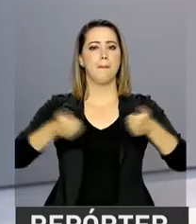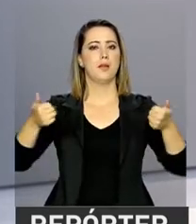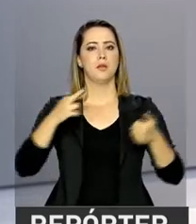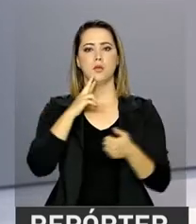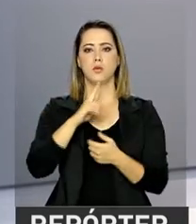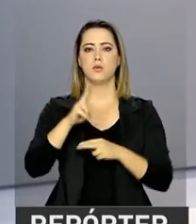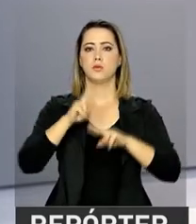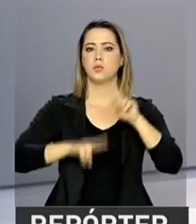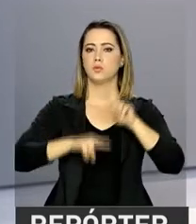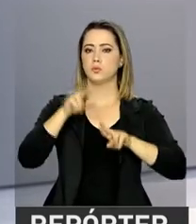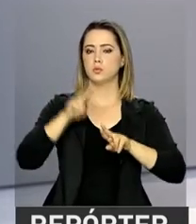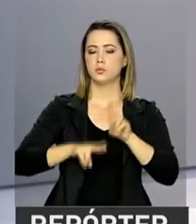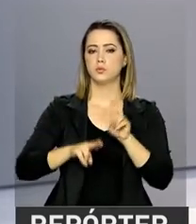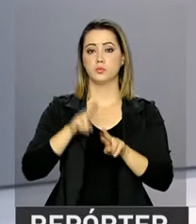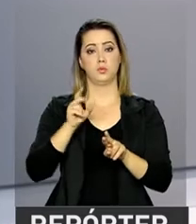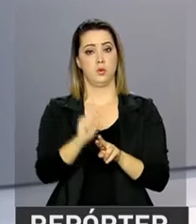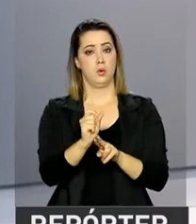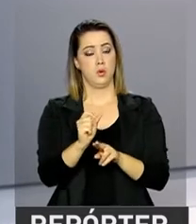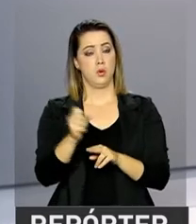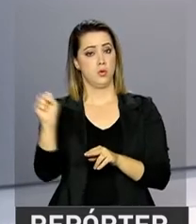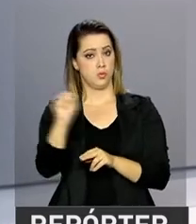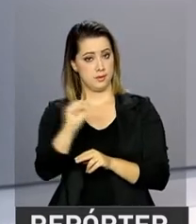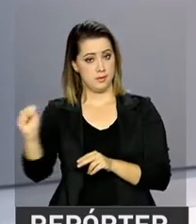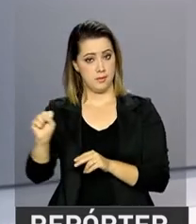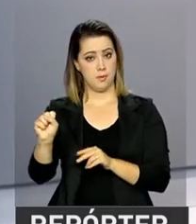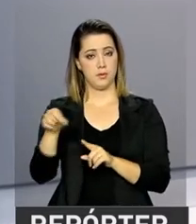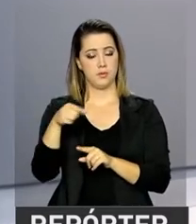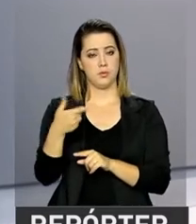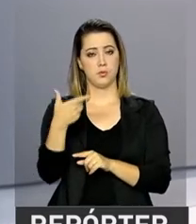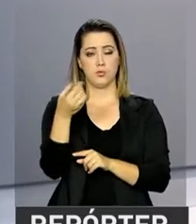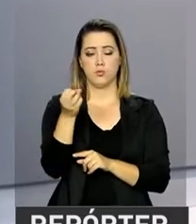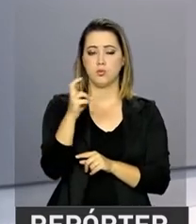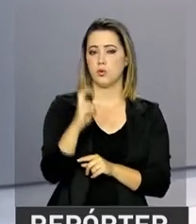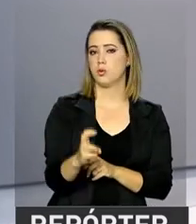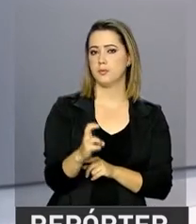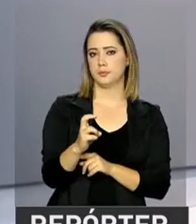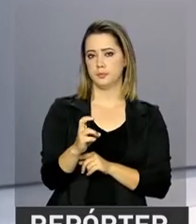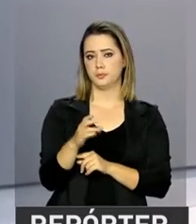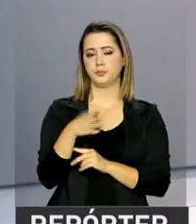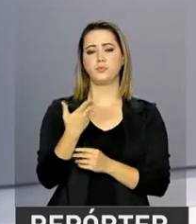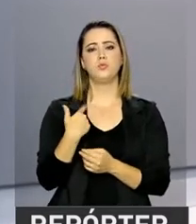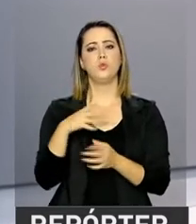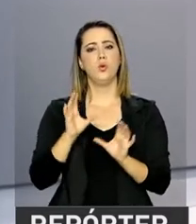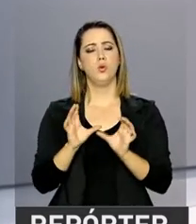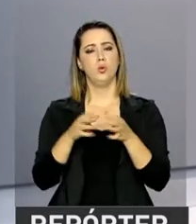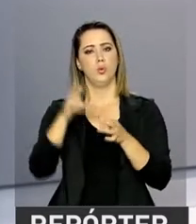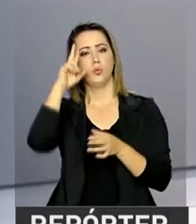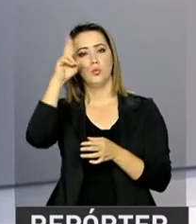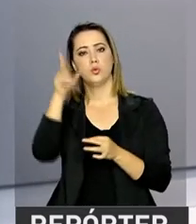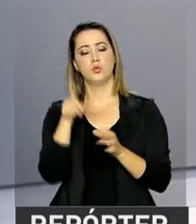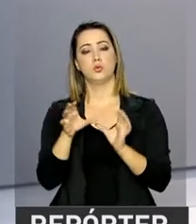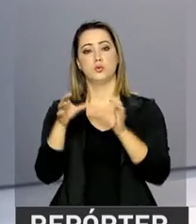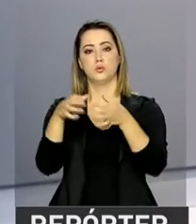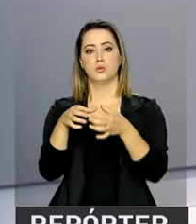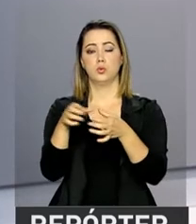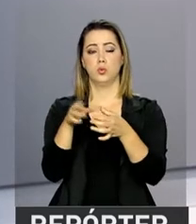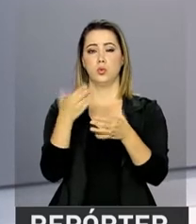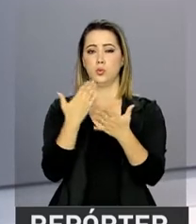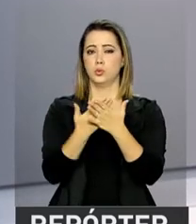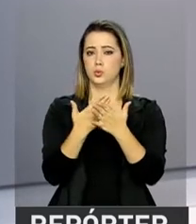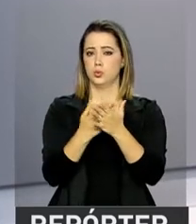junho para os primeiros seis meses de um ano desde 2000 e 15 para o chefe do centro de estudos tributários da receita